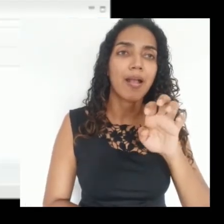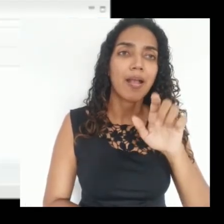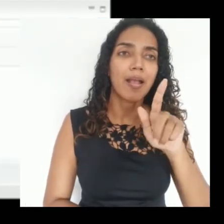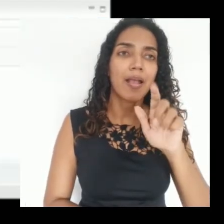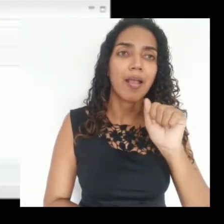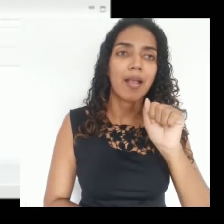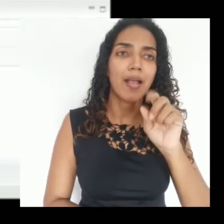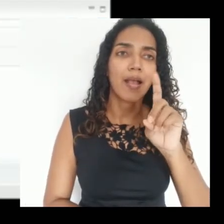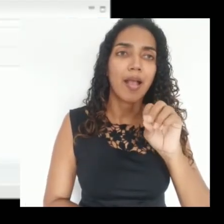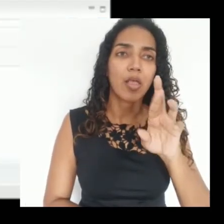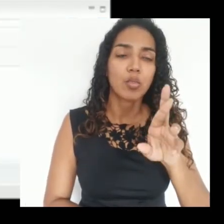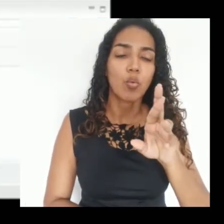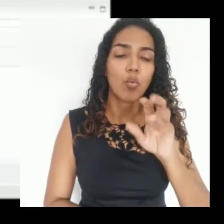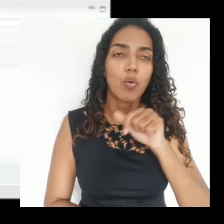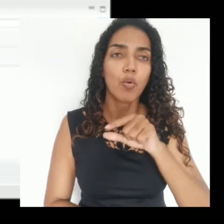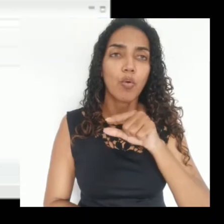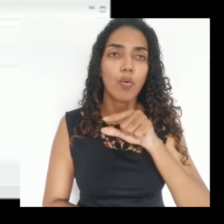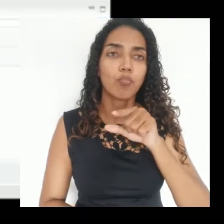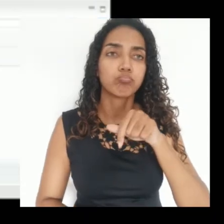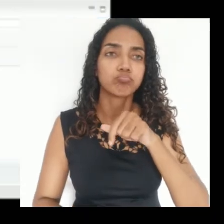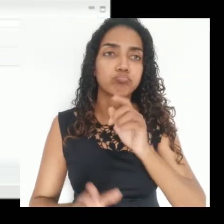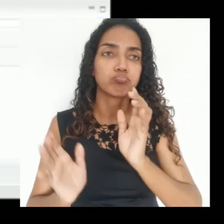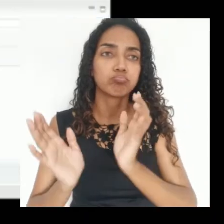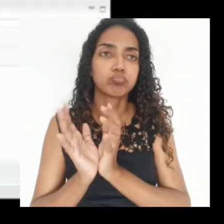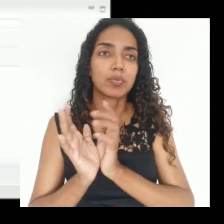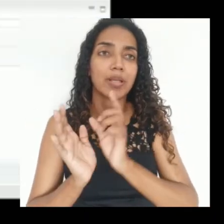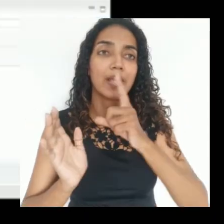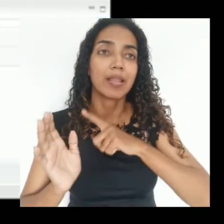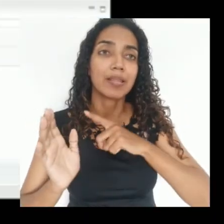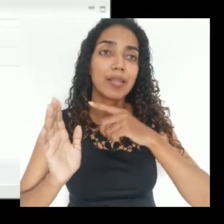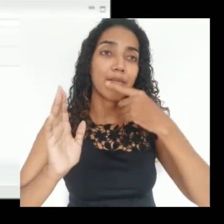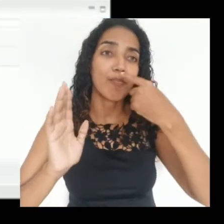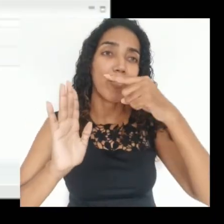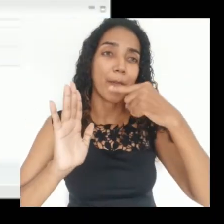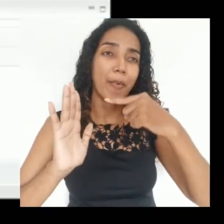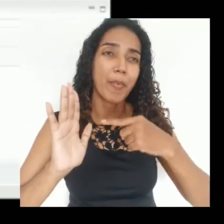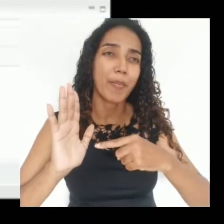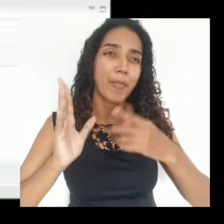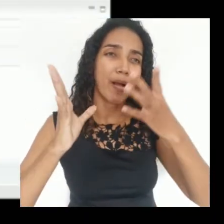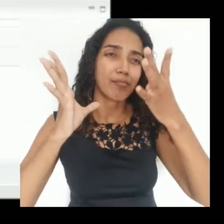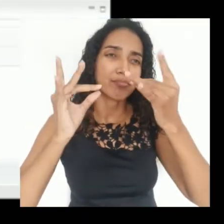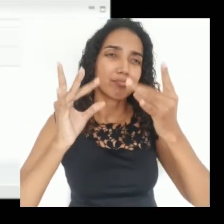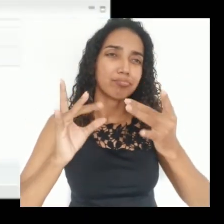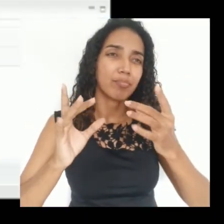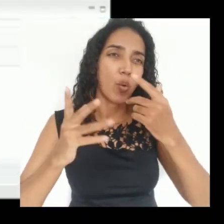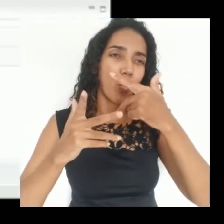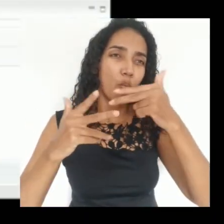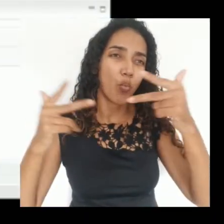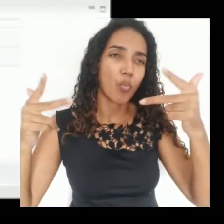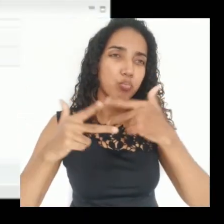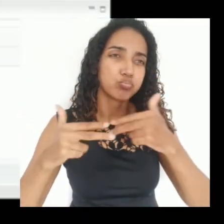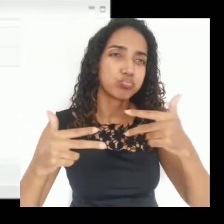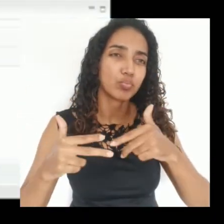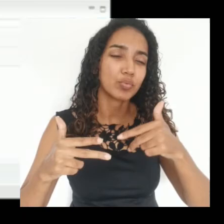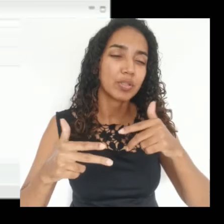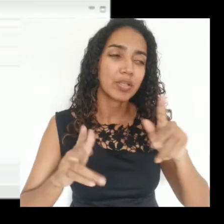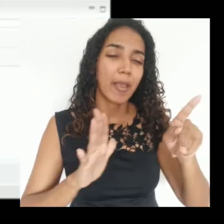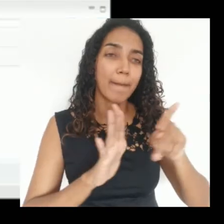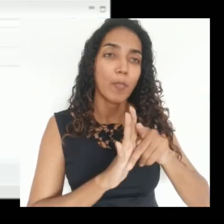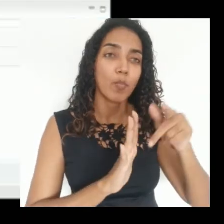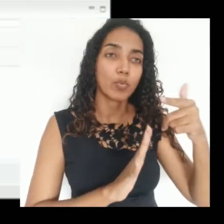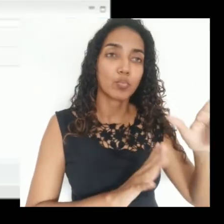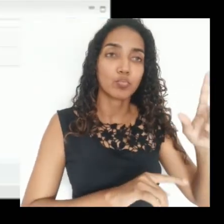lista, uma coleção do objeto agregado. Então, seria essa daí, eu diria,